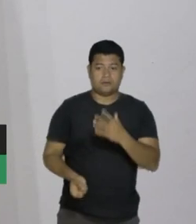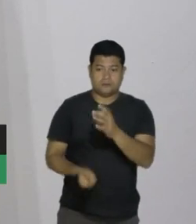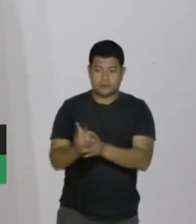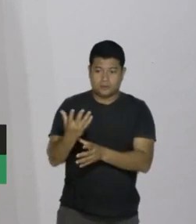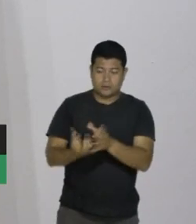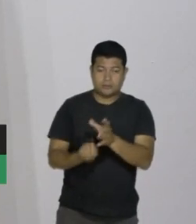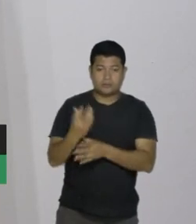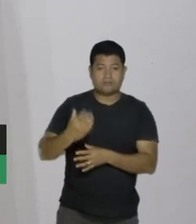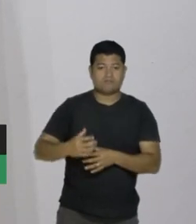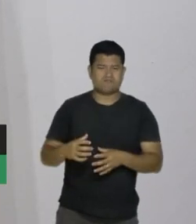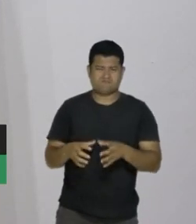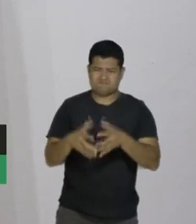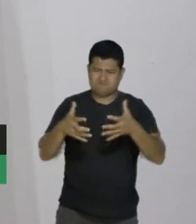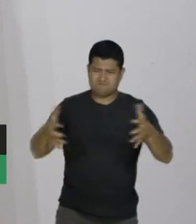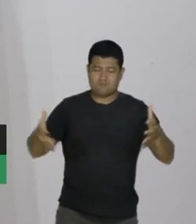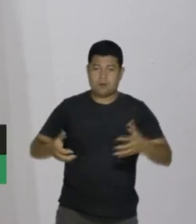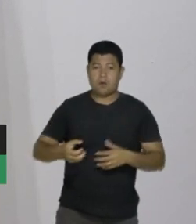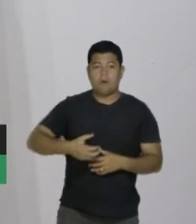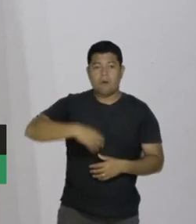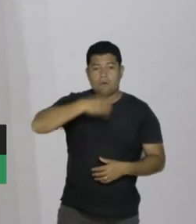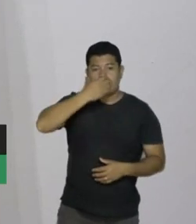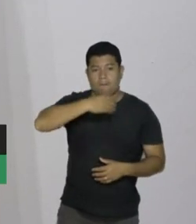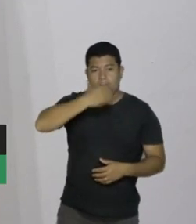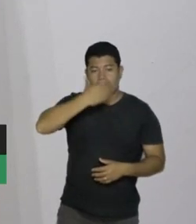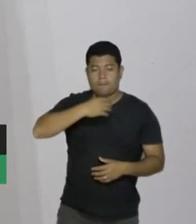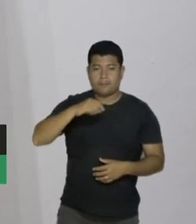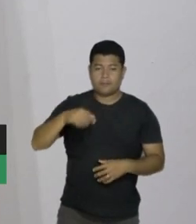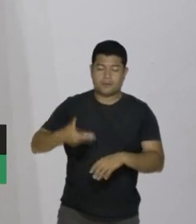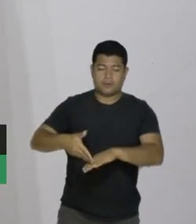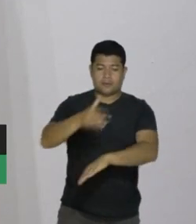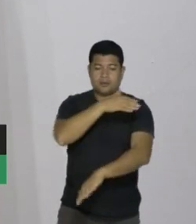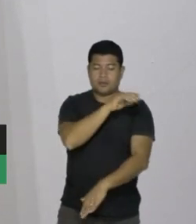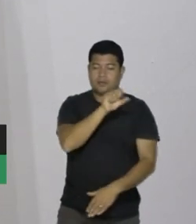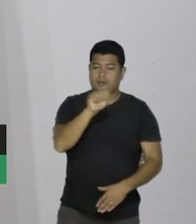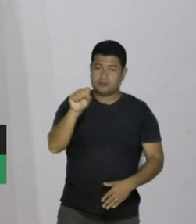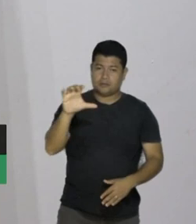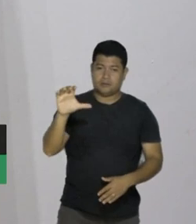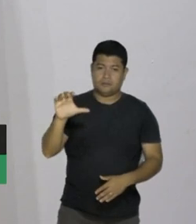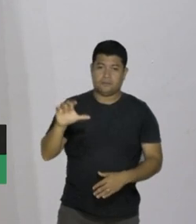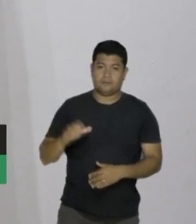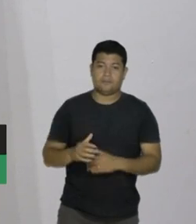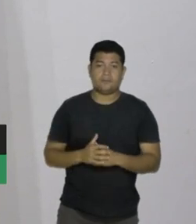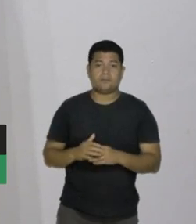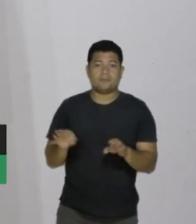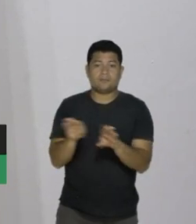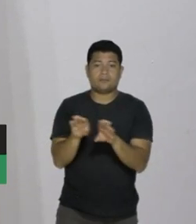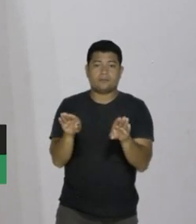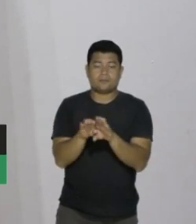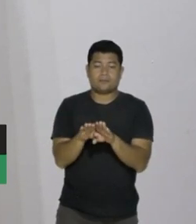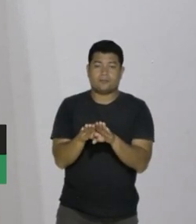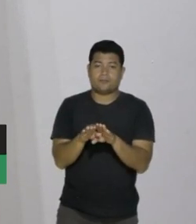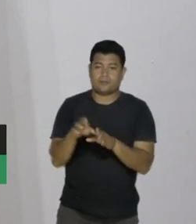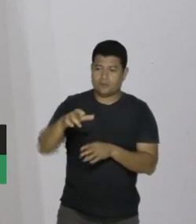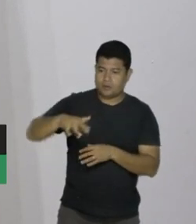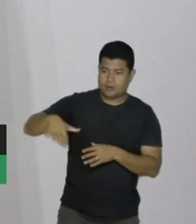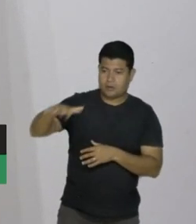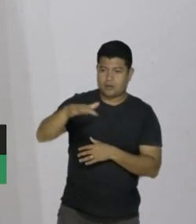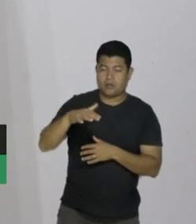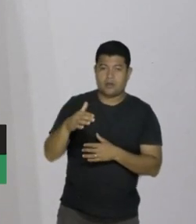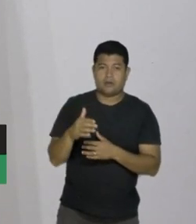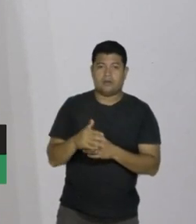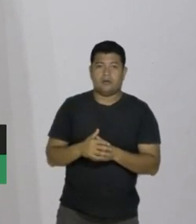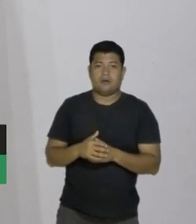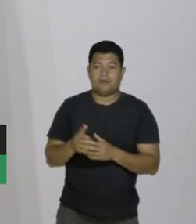de maçãs como é a serra Catarinense e também parte da região ali do Vale do Rio do Peixe